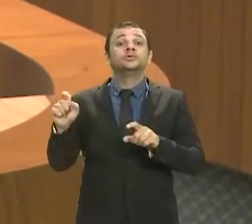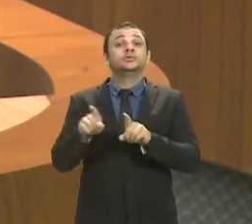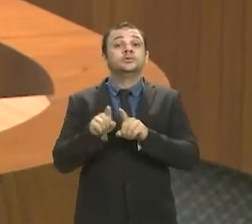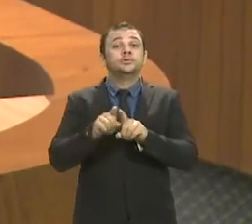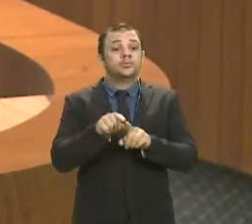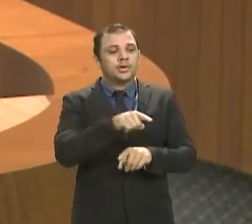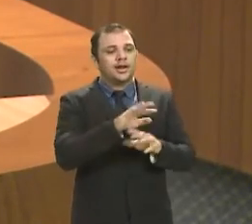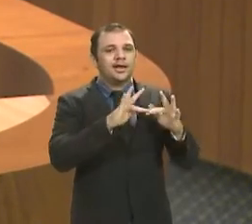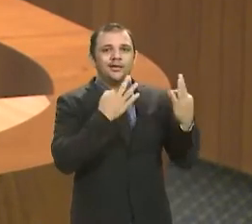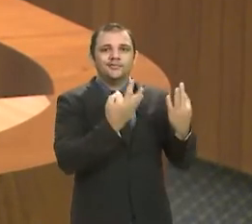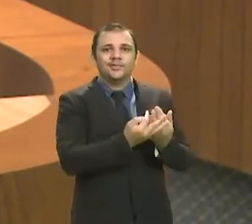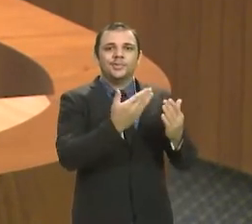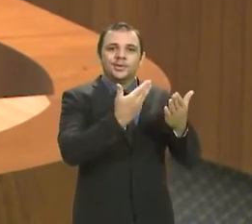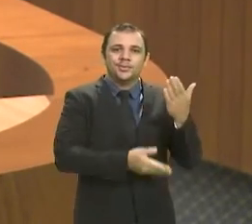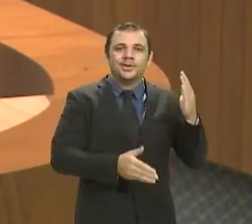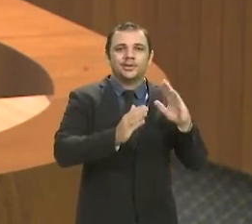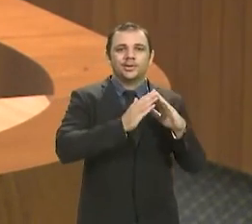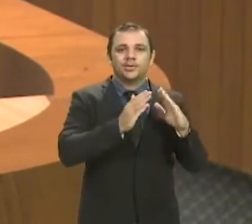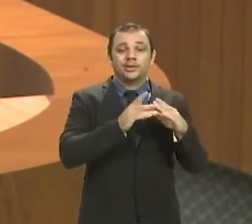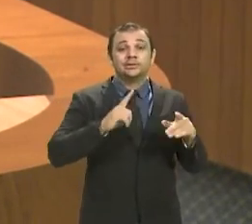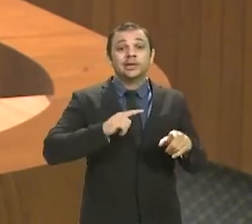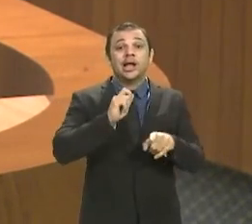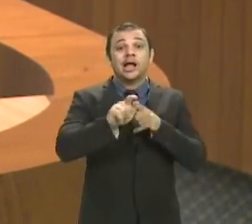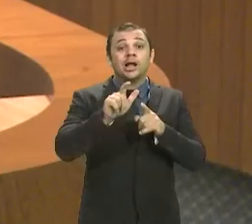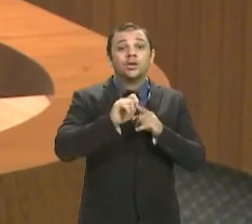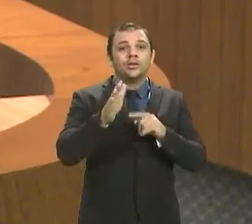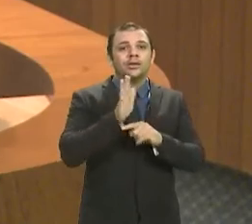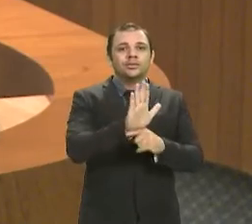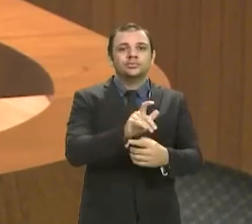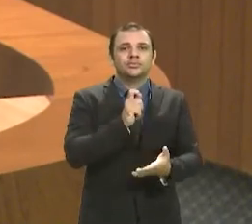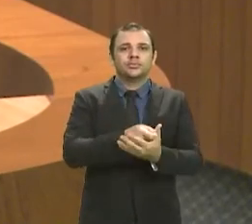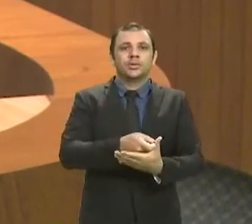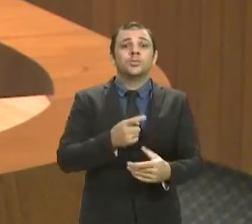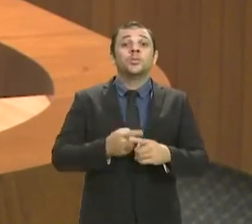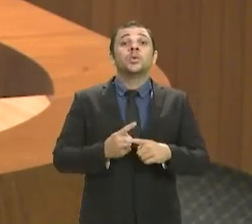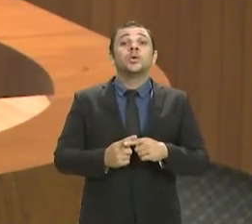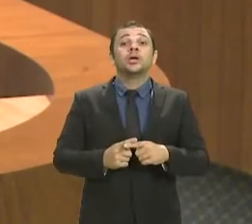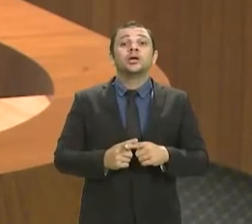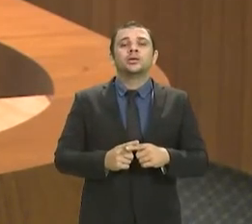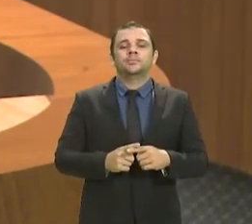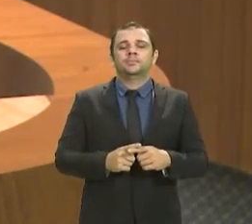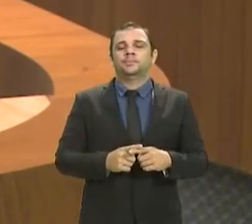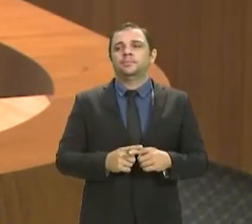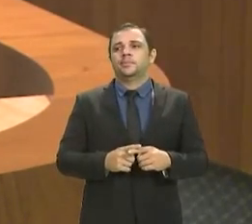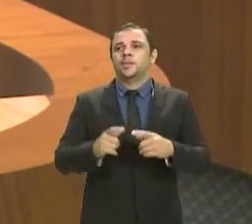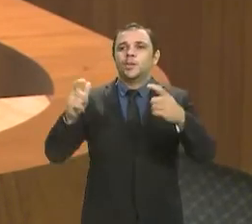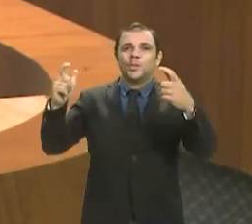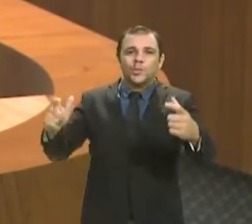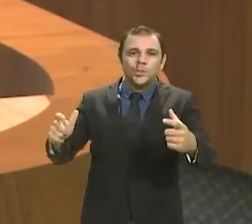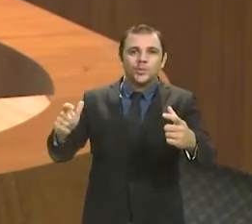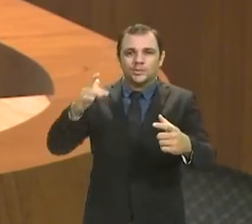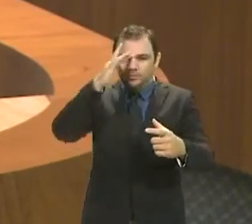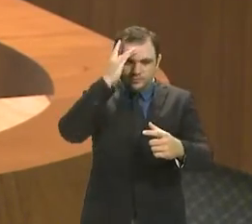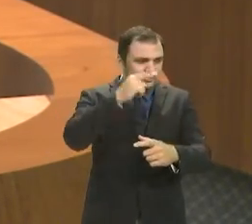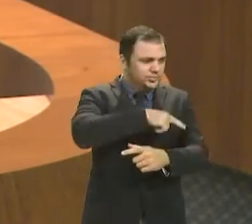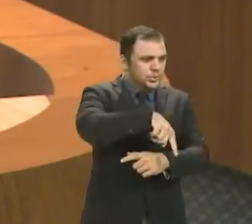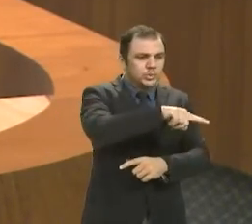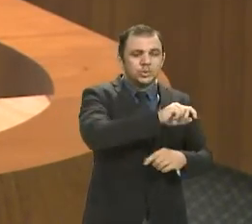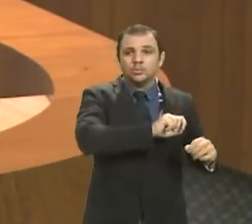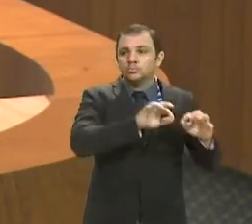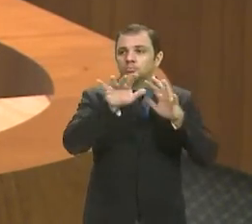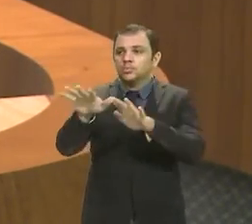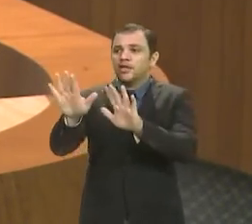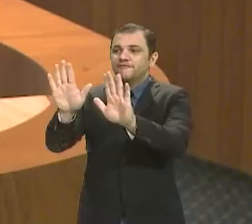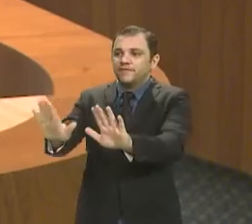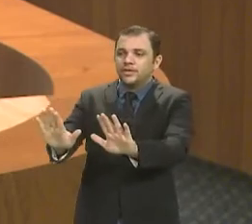porque você não consegue encontrar hoje em Bacabal espaços que possam atender toda a demanda das